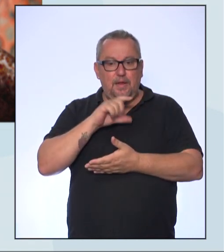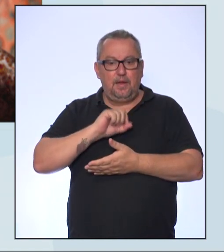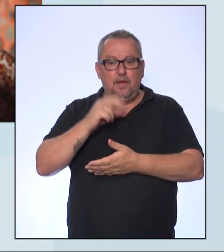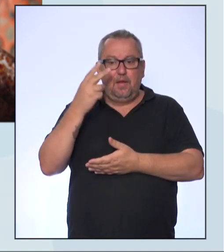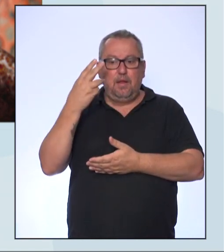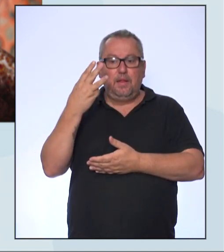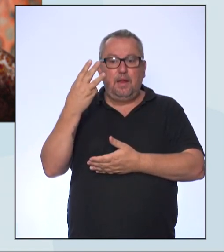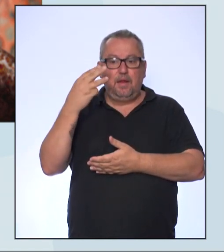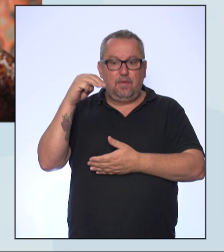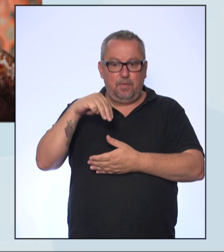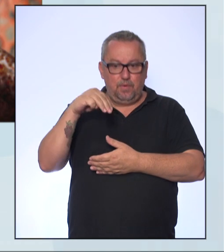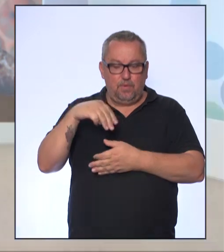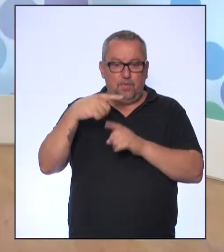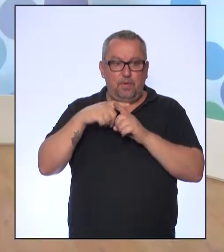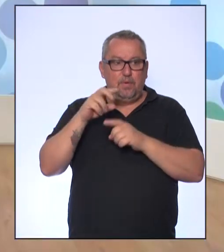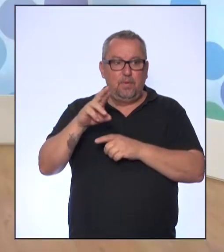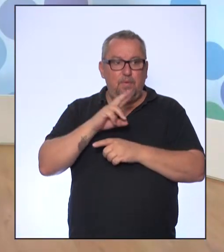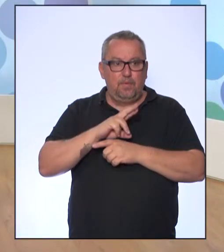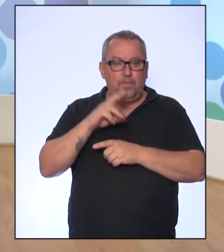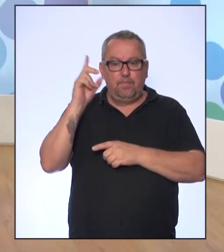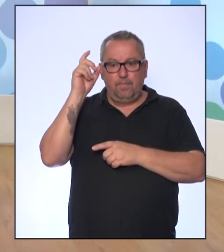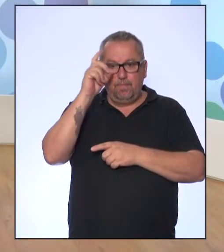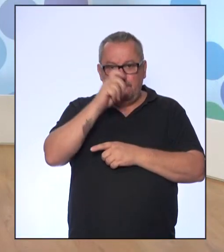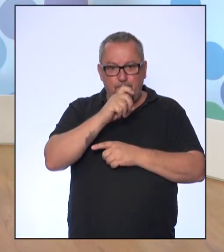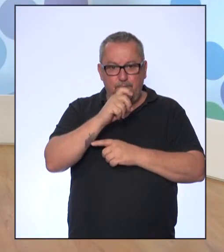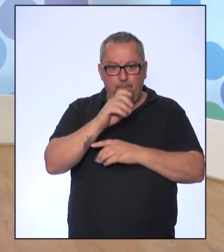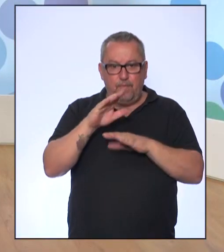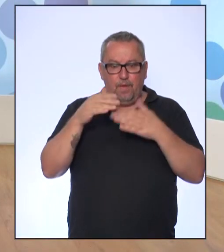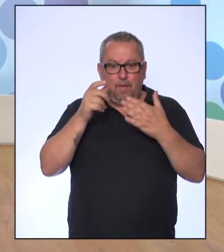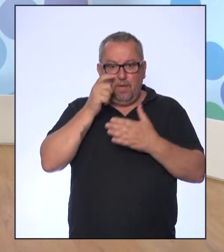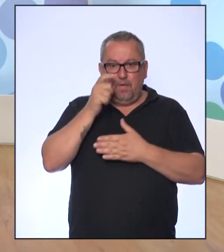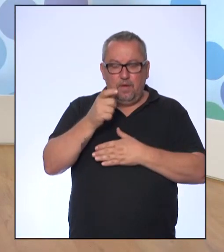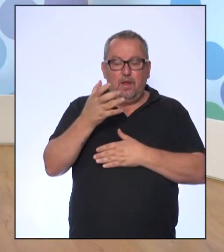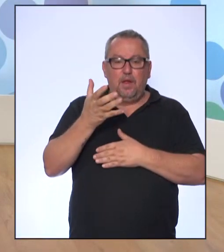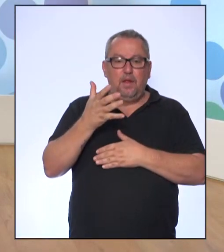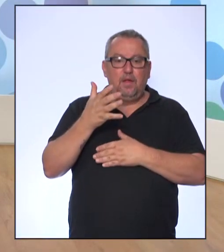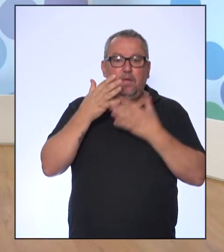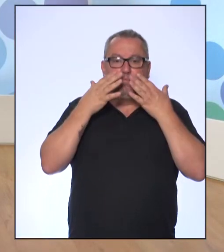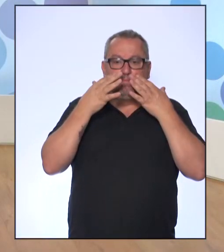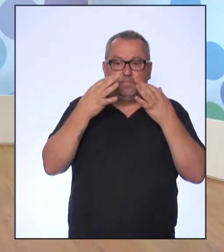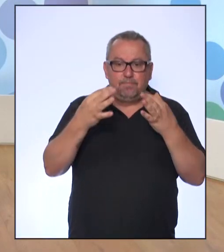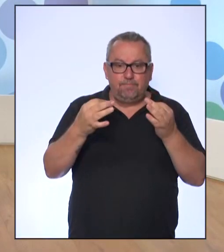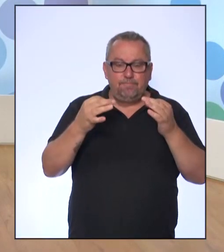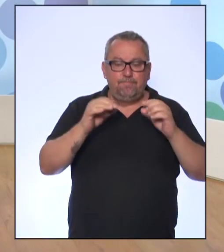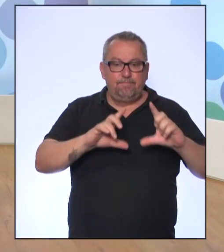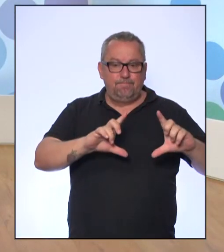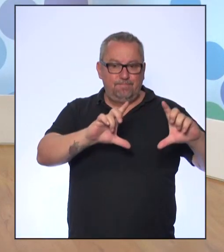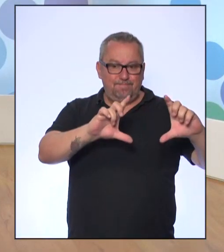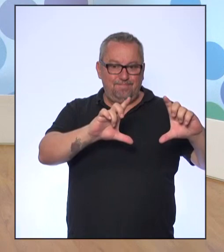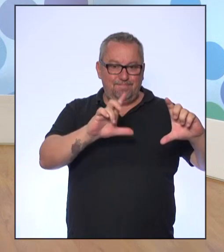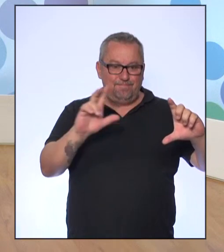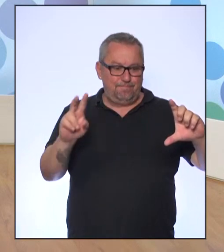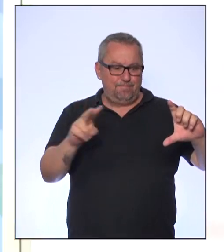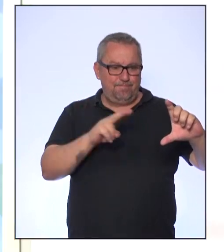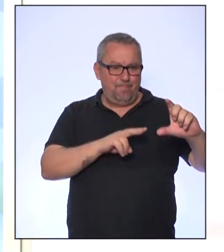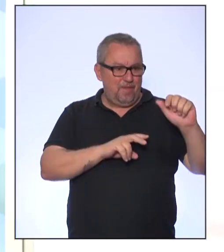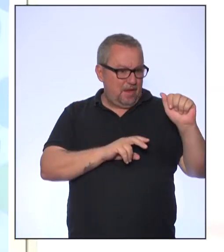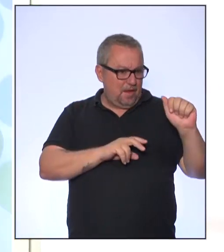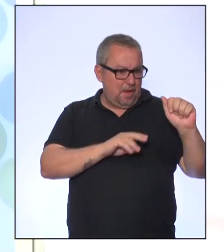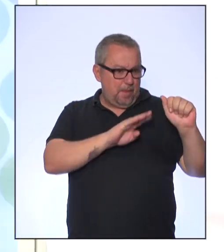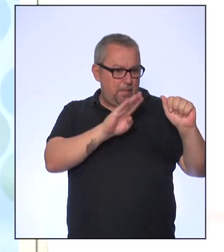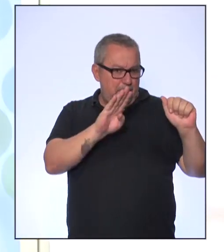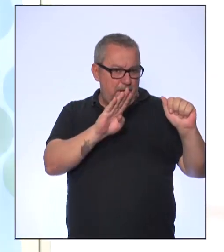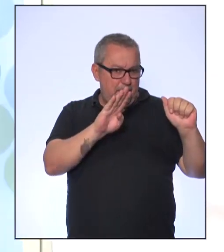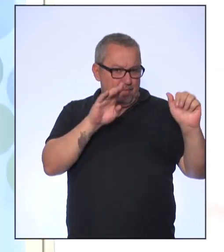3 minutinhos, né? Porque é uma resposta bem complexa. Então, a gente quer que vocês, observando a imagem, tente responder.